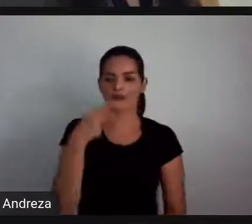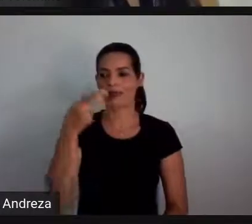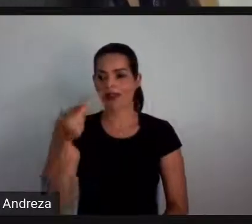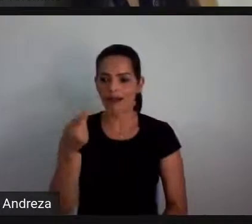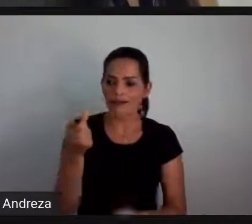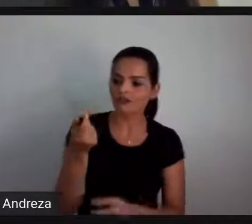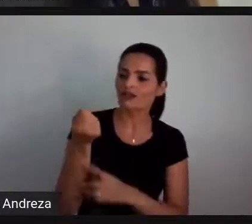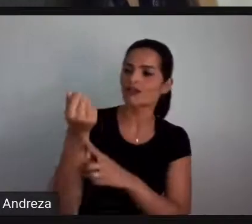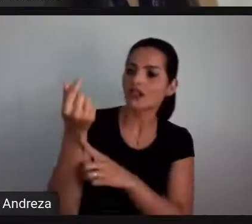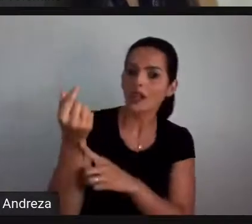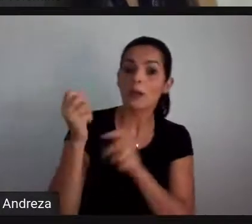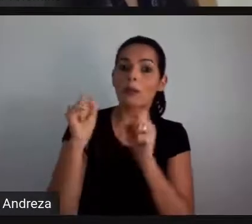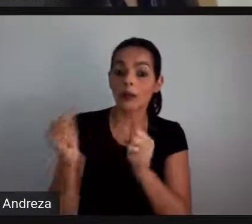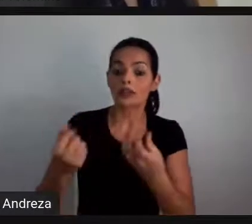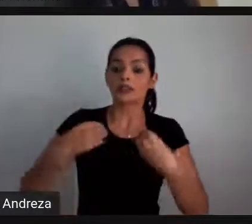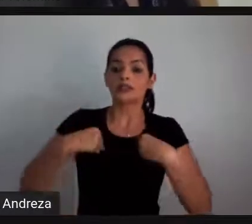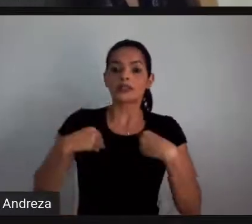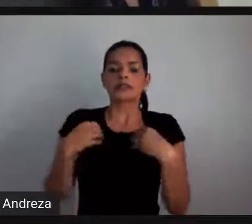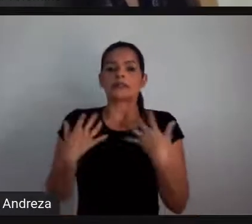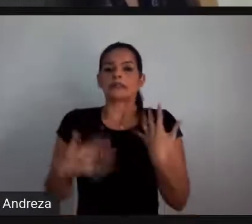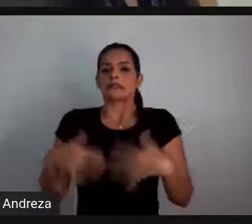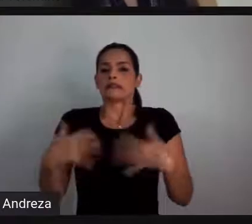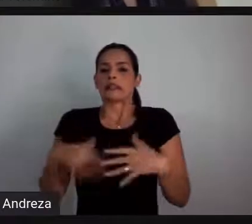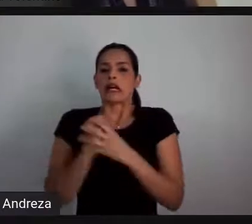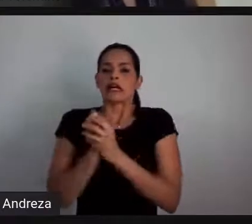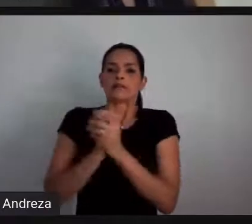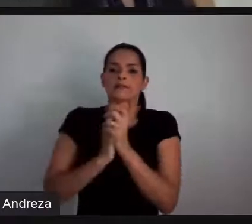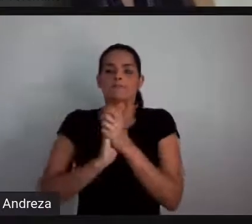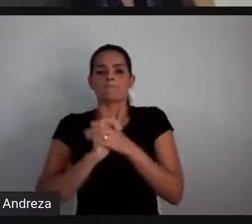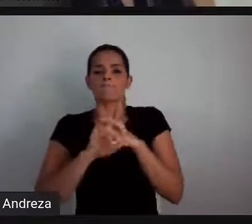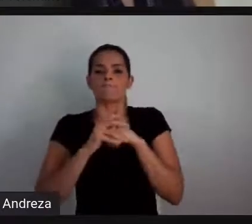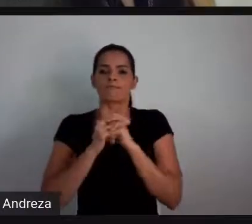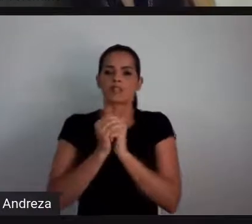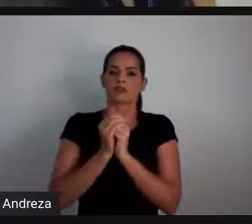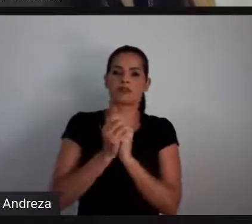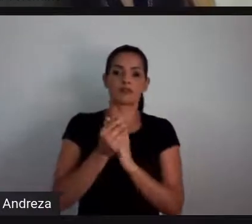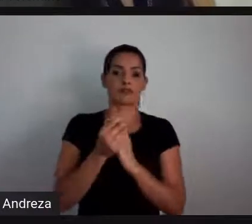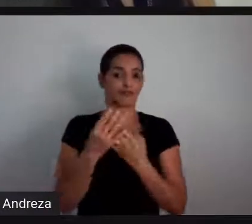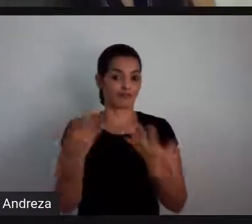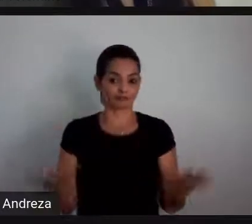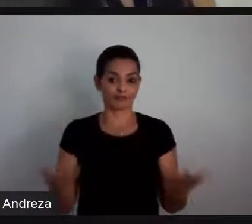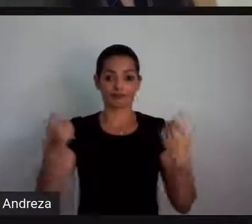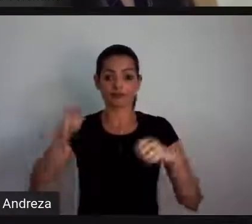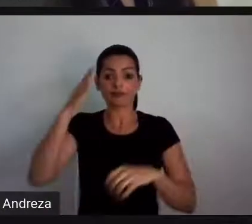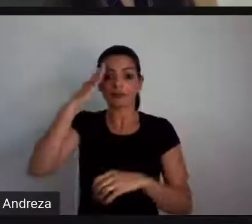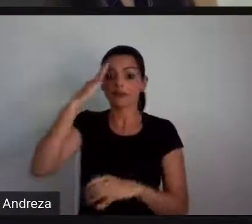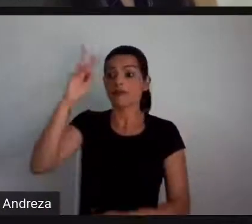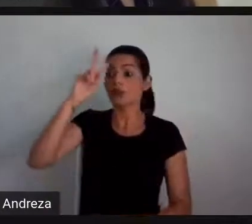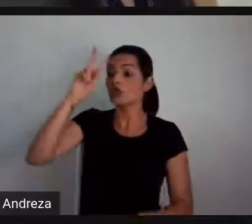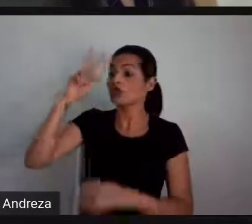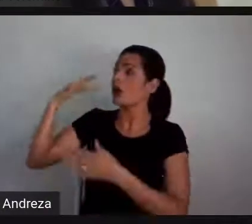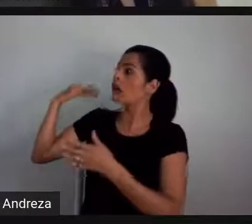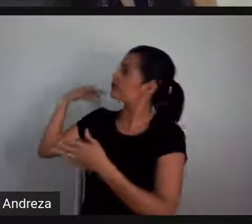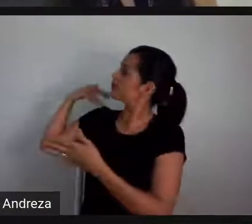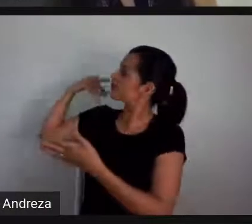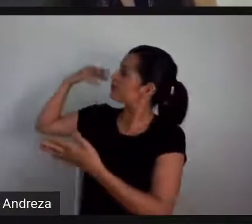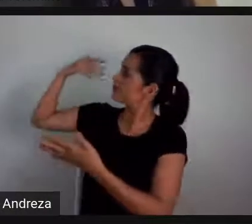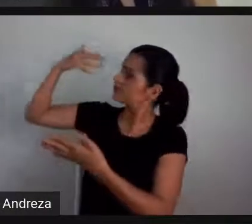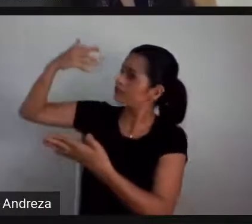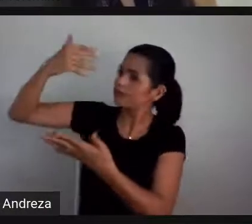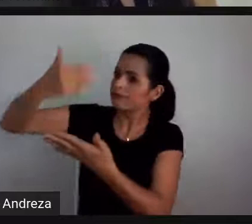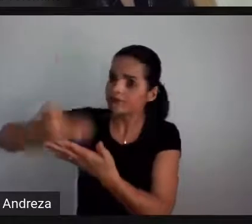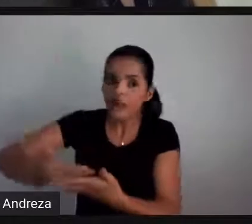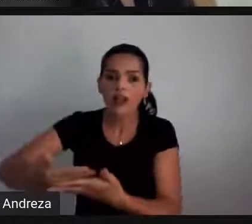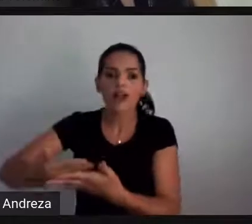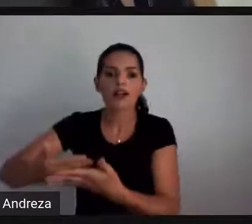gerar maior ansiedade. Então, a gente precisa entender a nossa história, de onde a gente vê a nossa história com dinheiro, a história